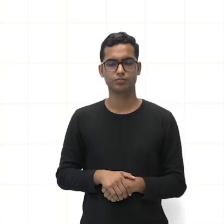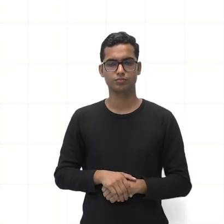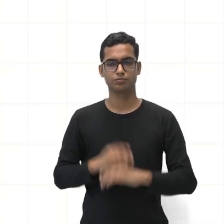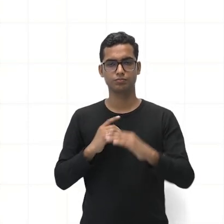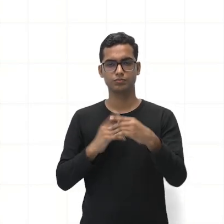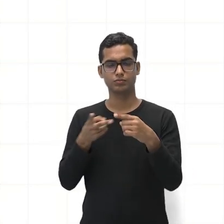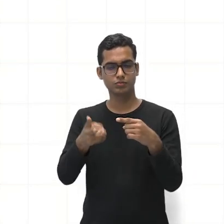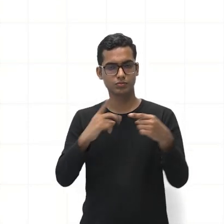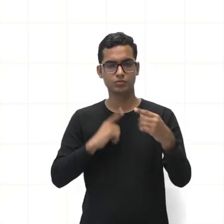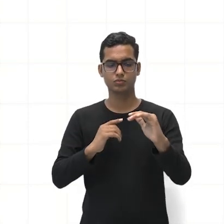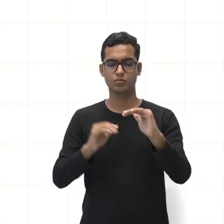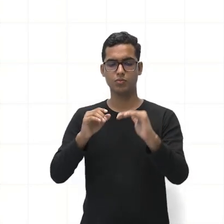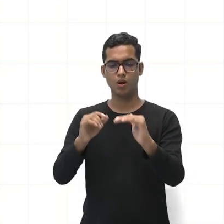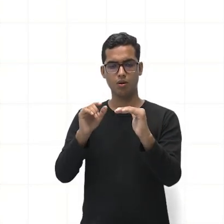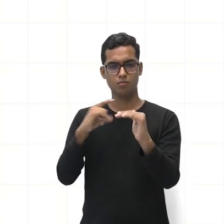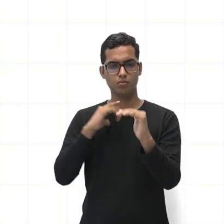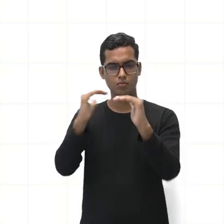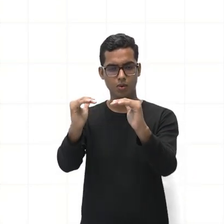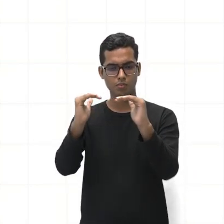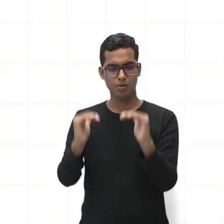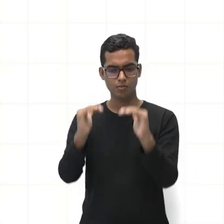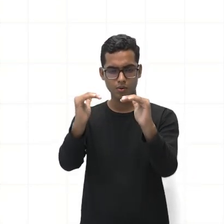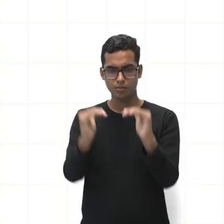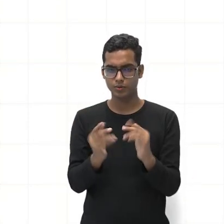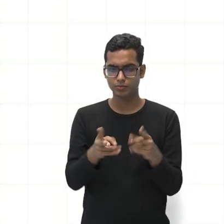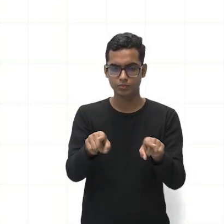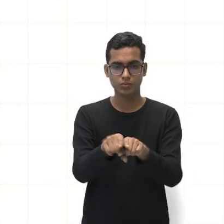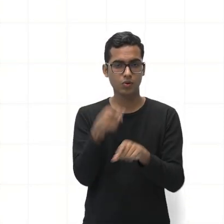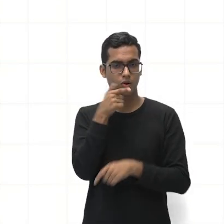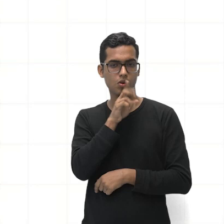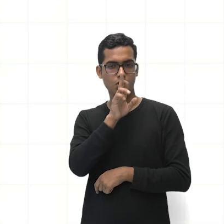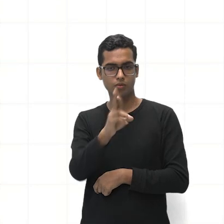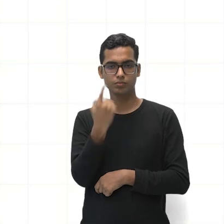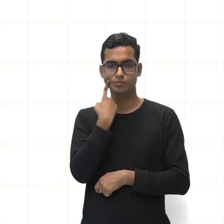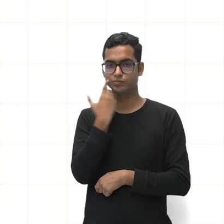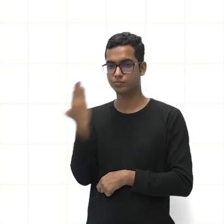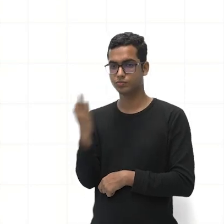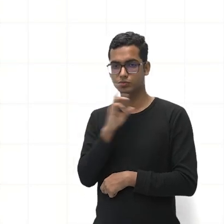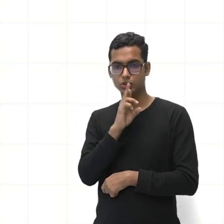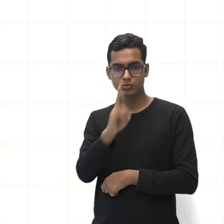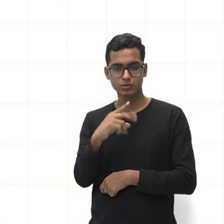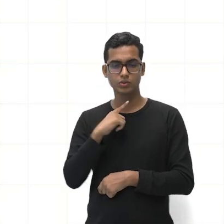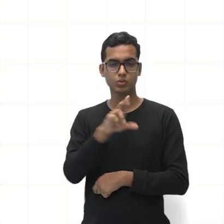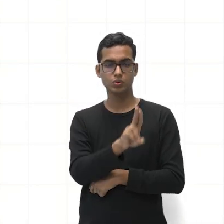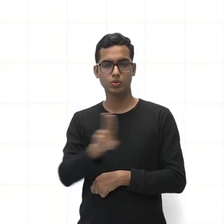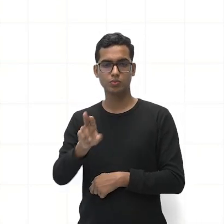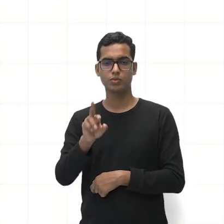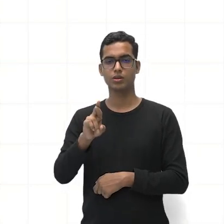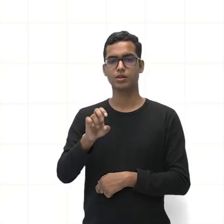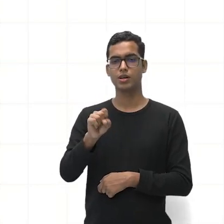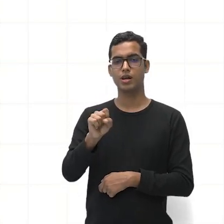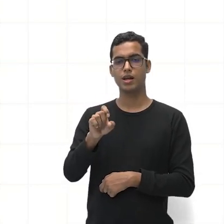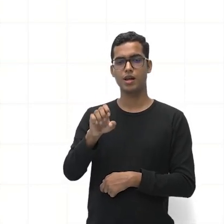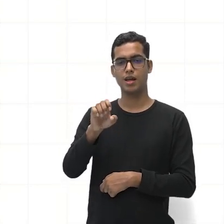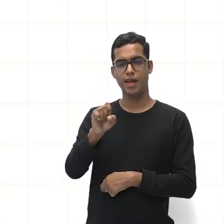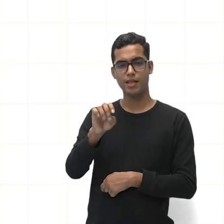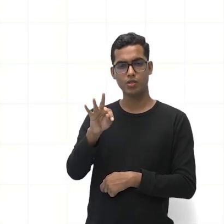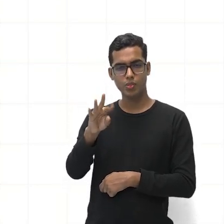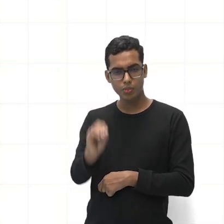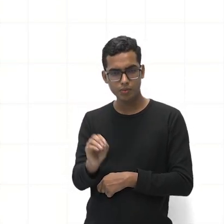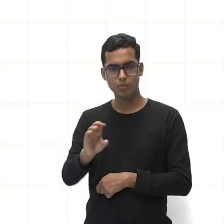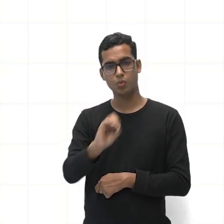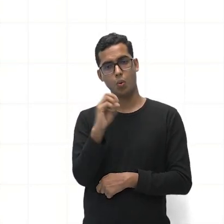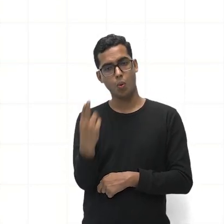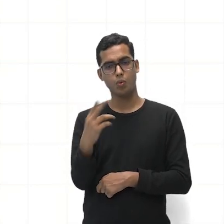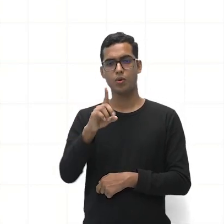que o subtraindo. E o resultado recebe o nome de resto ou diferença. No caso aí, o resultado da